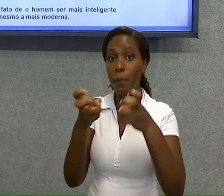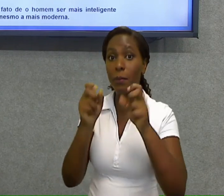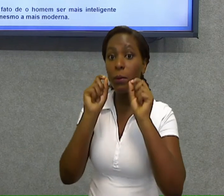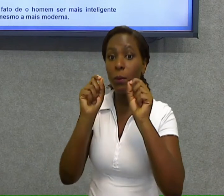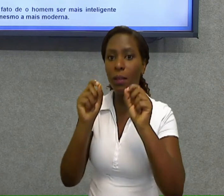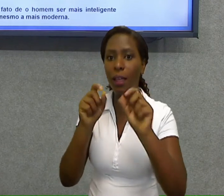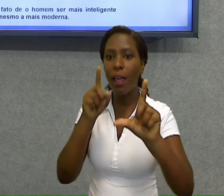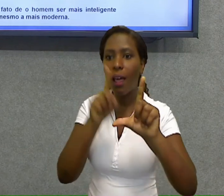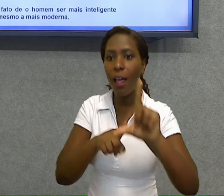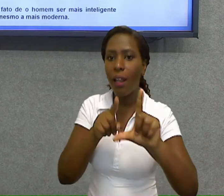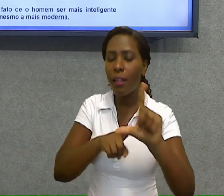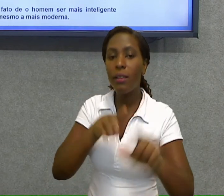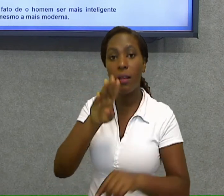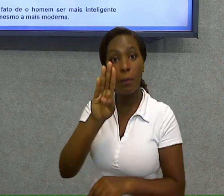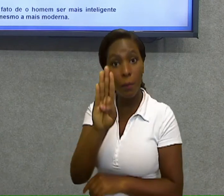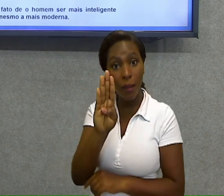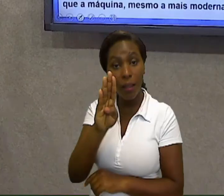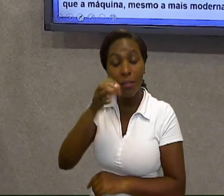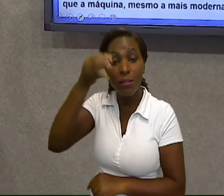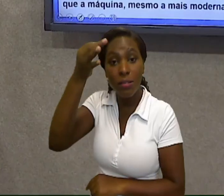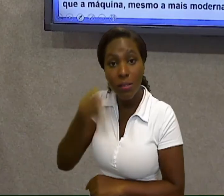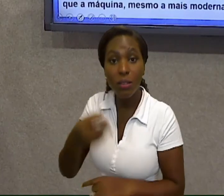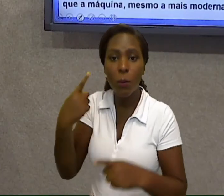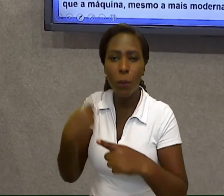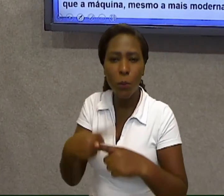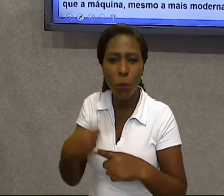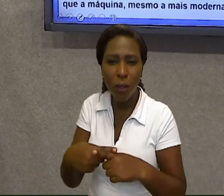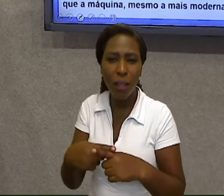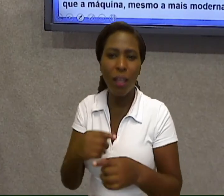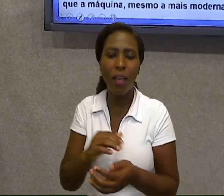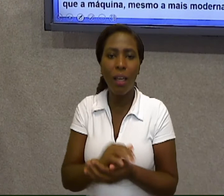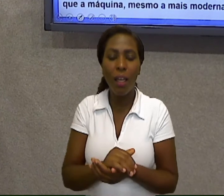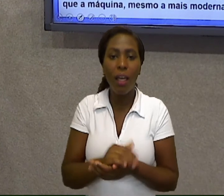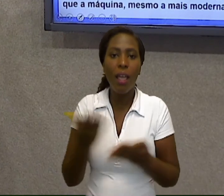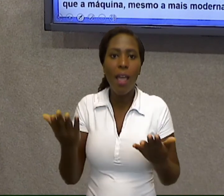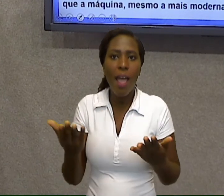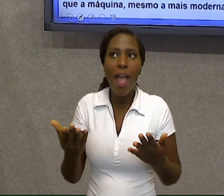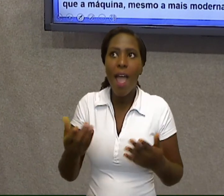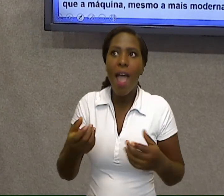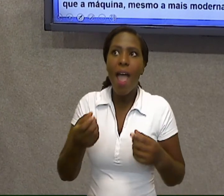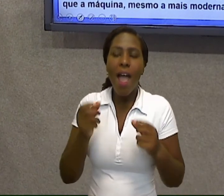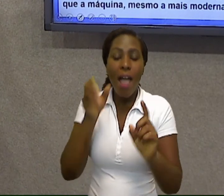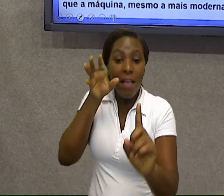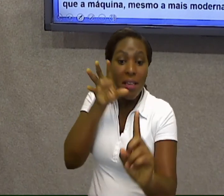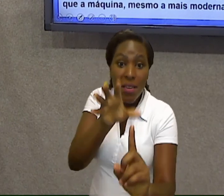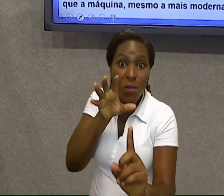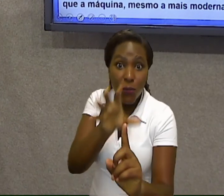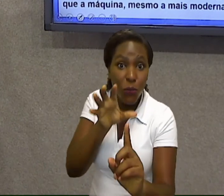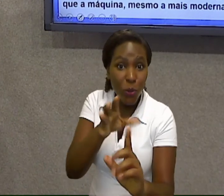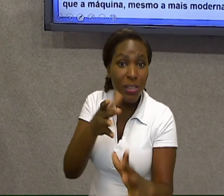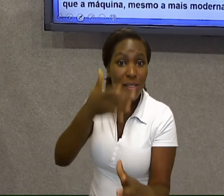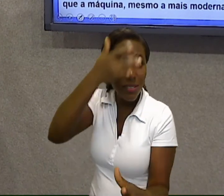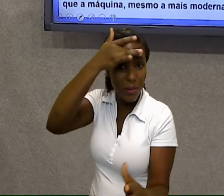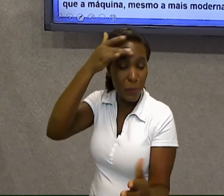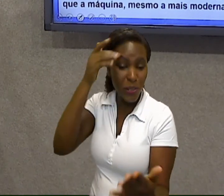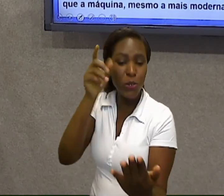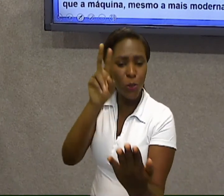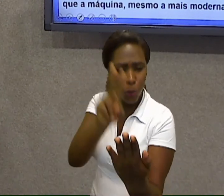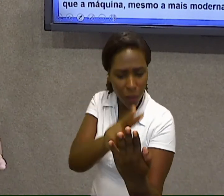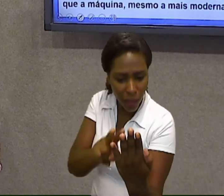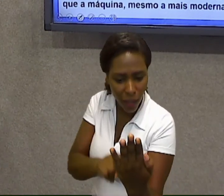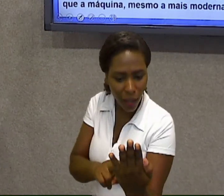de tipos de texto, né? Quando eu falo do gênero publicitário, o que eu estou dizendo? Que o gênero publicitário,